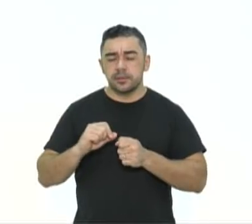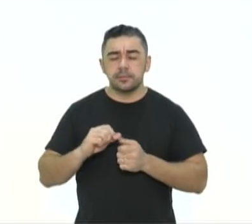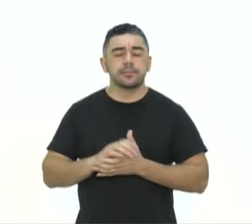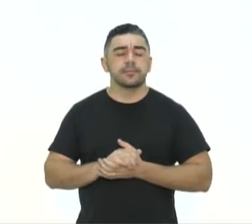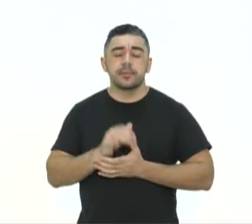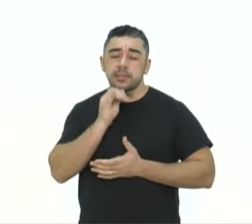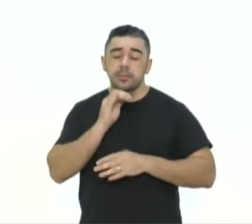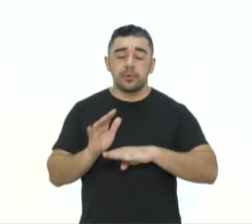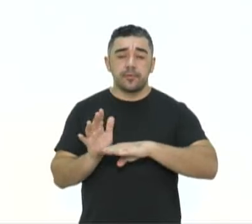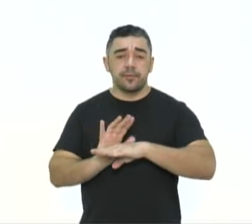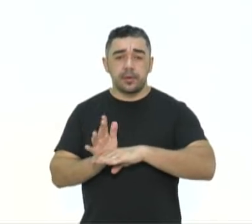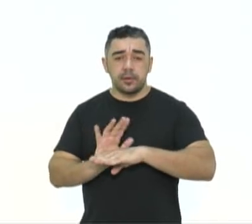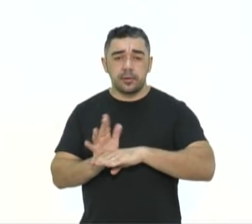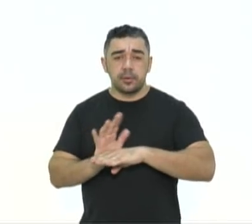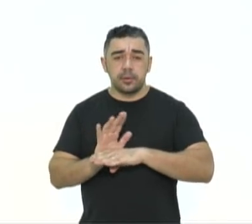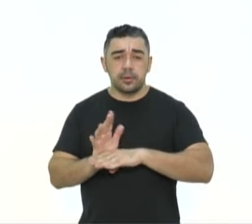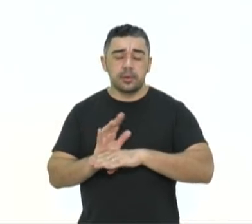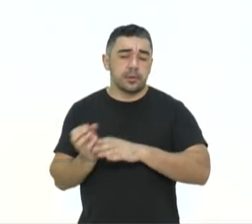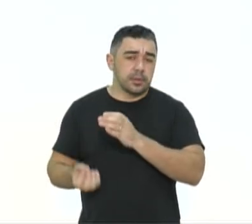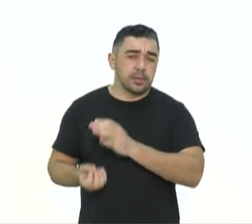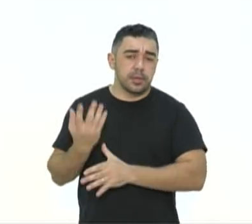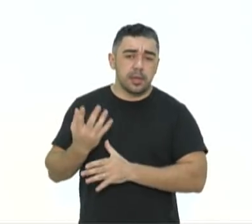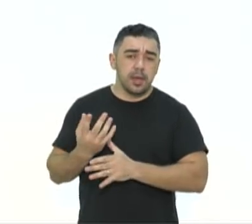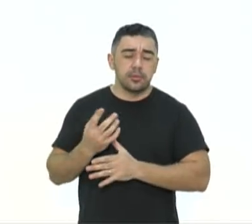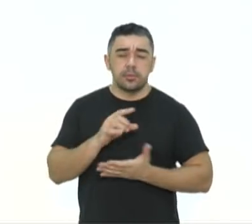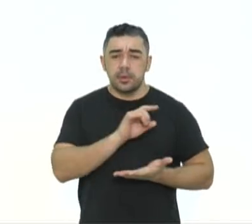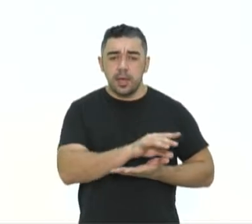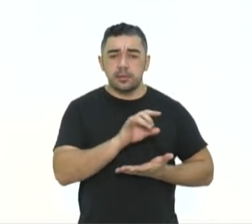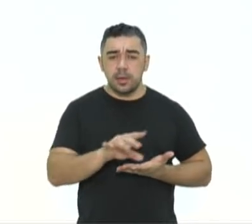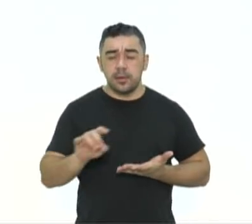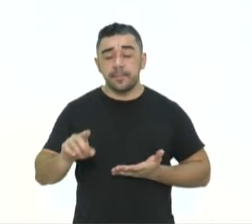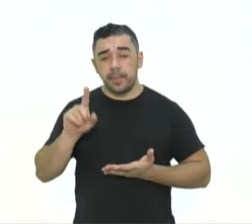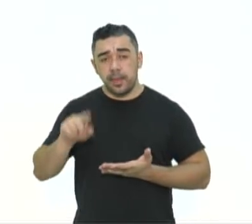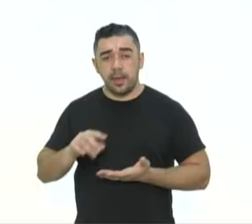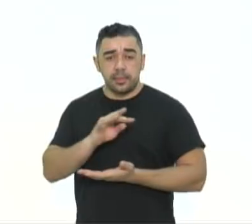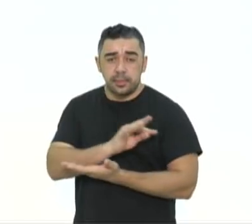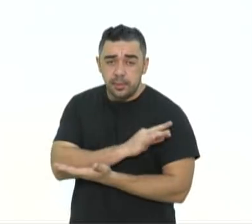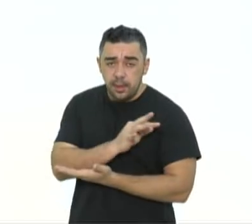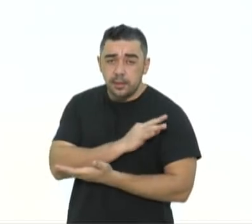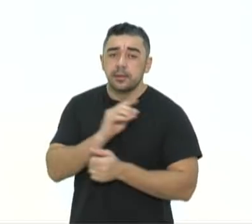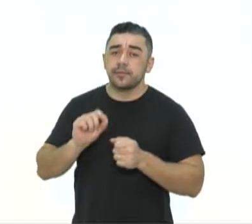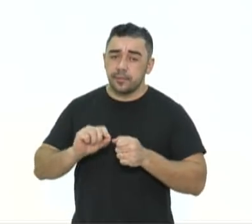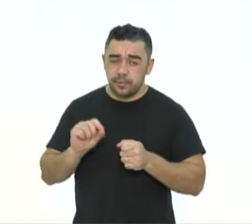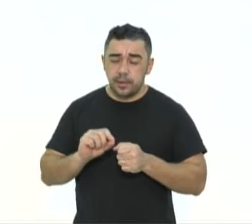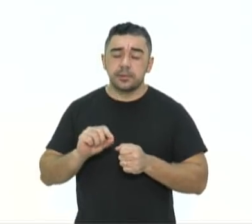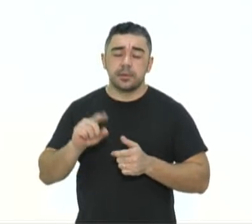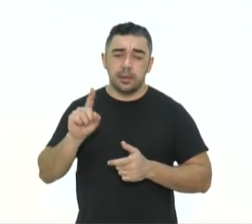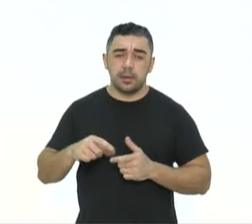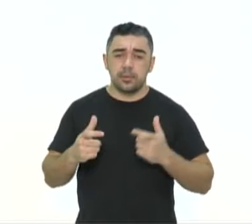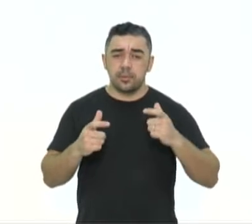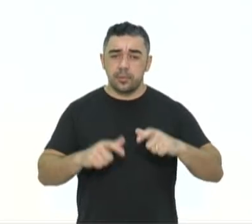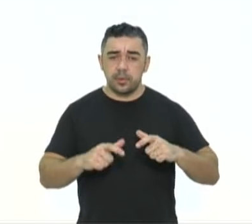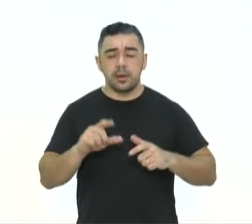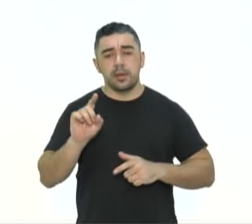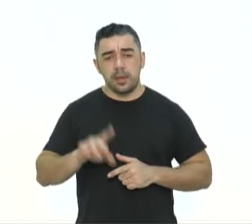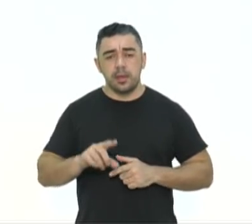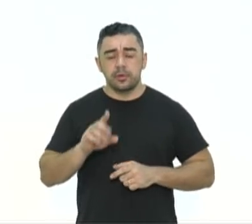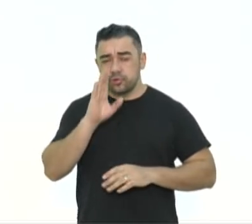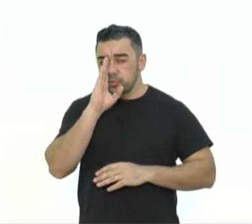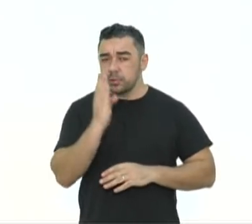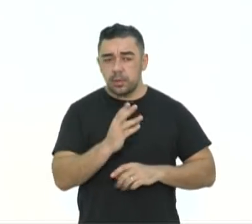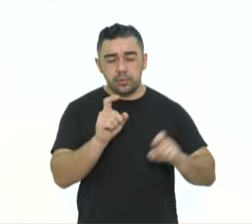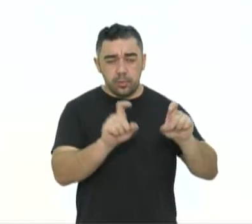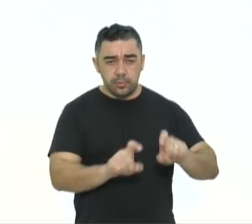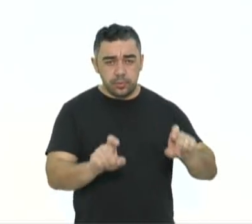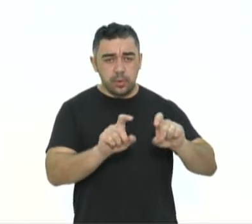de um filme é criado individualmente. Esta técnica pode ser produzida em um ambiente diretamente do computador ou